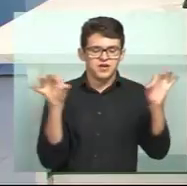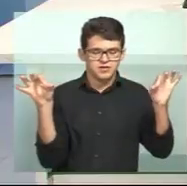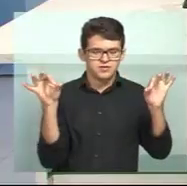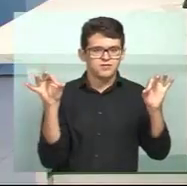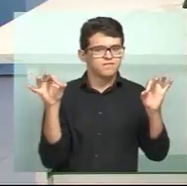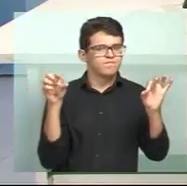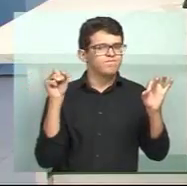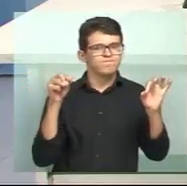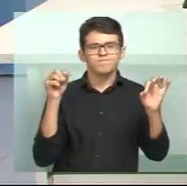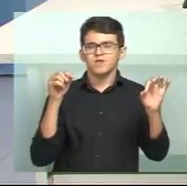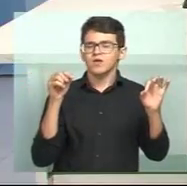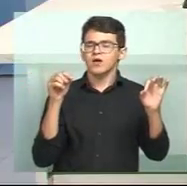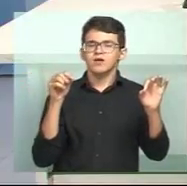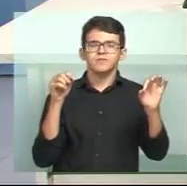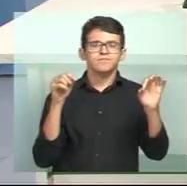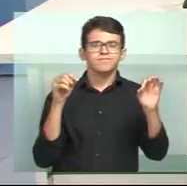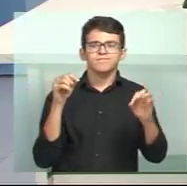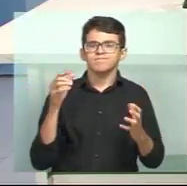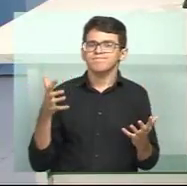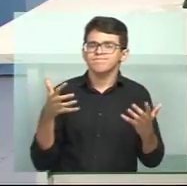parabenizar o